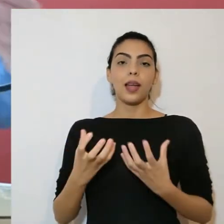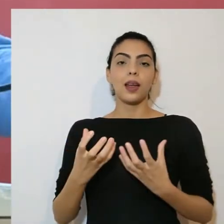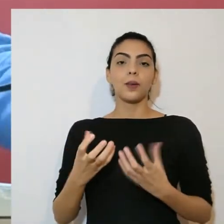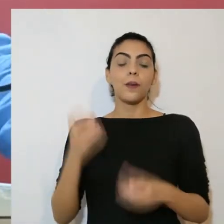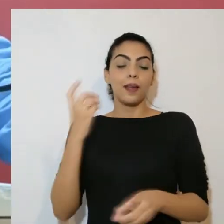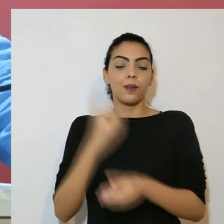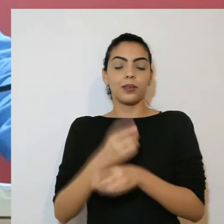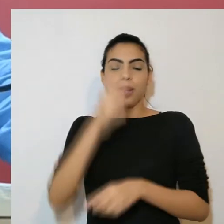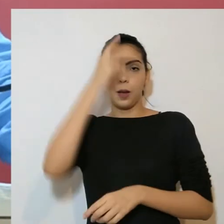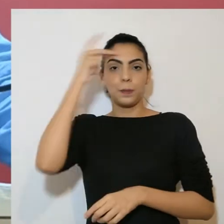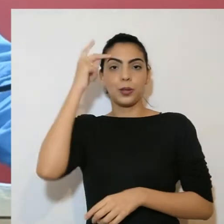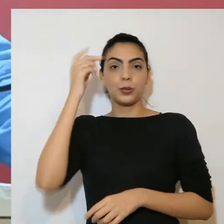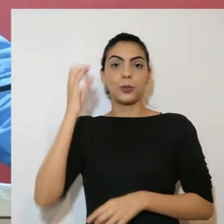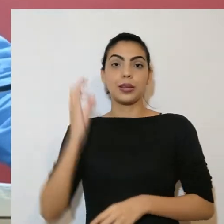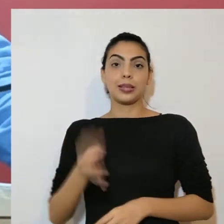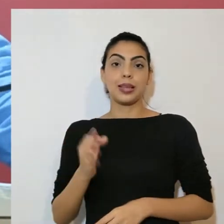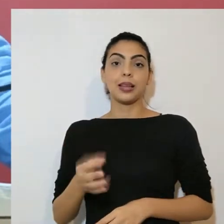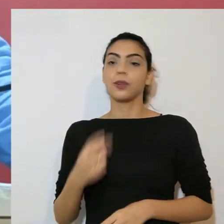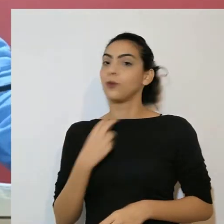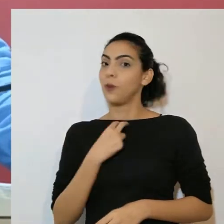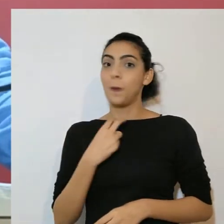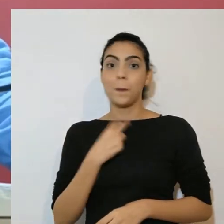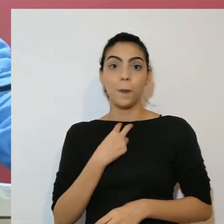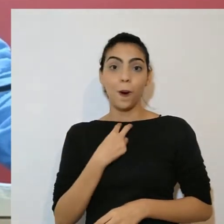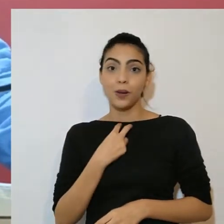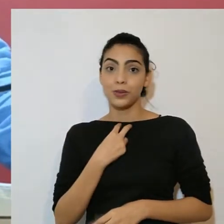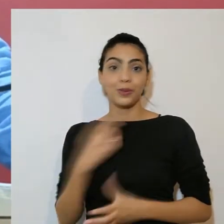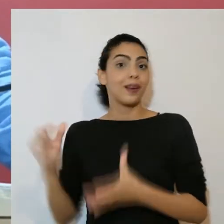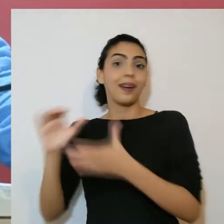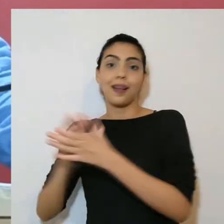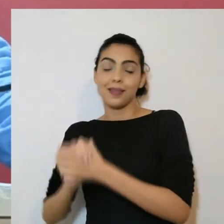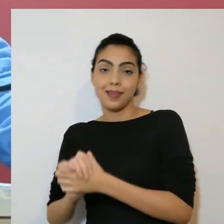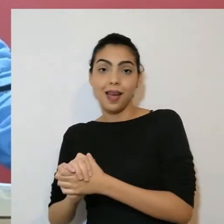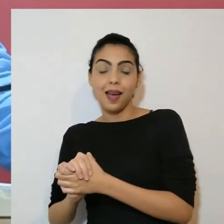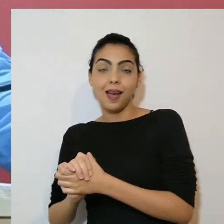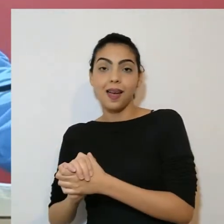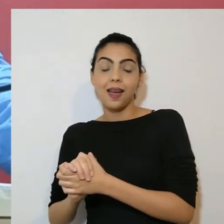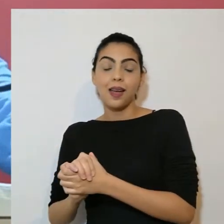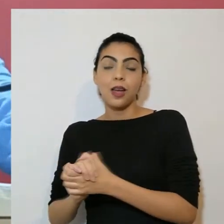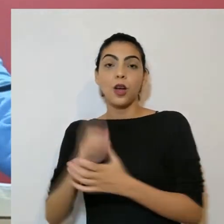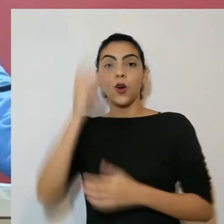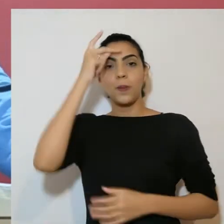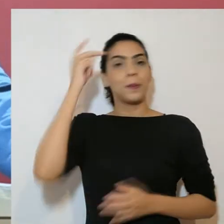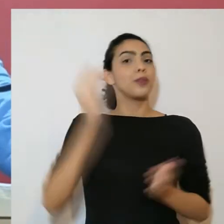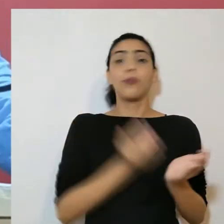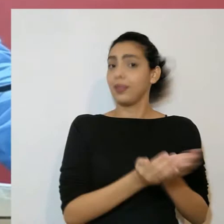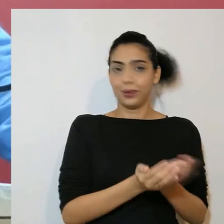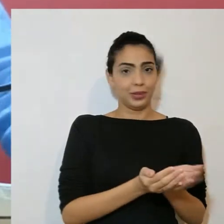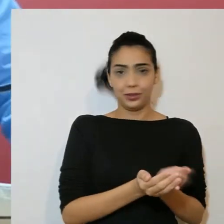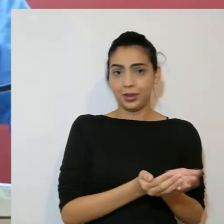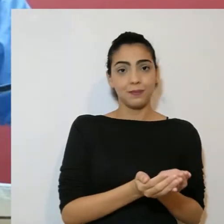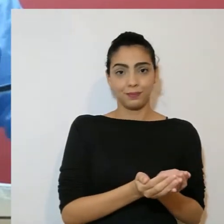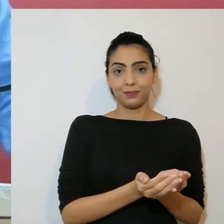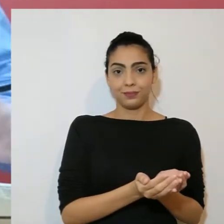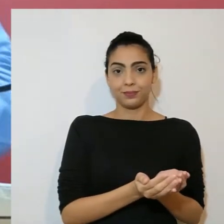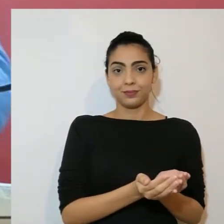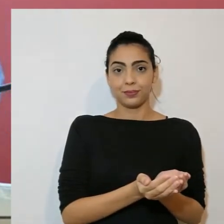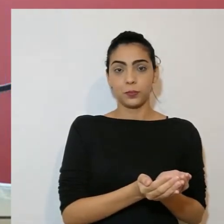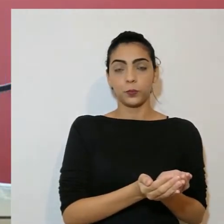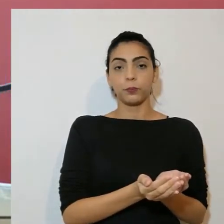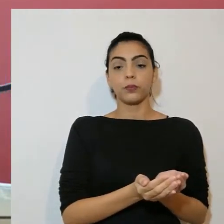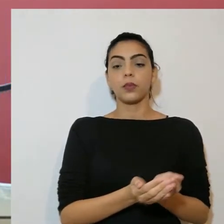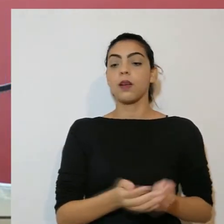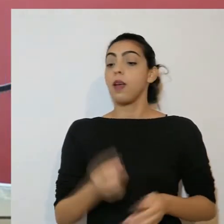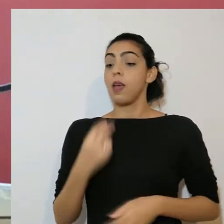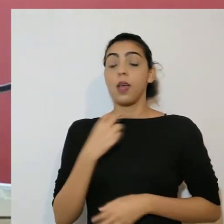posso casar com quem não tem o temor a Deus, com quem não conhece a Deus. Eu não devo